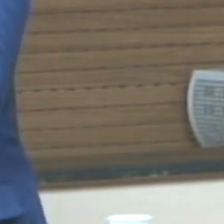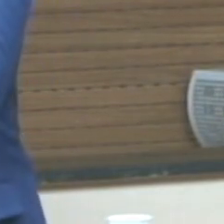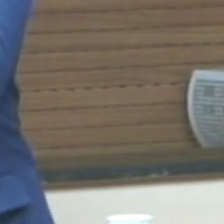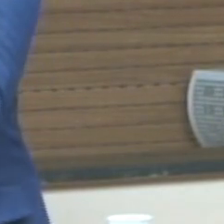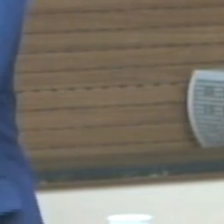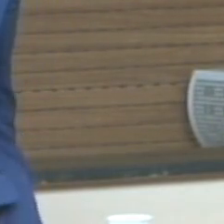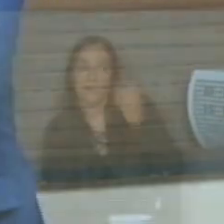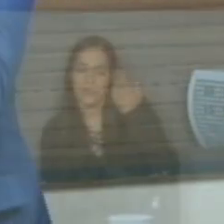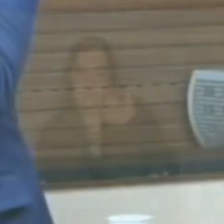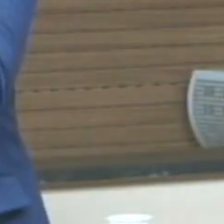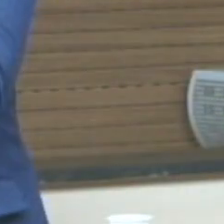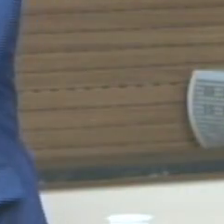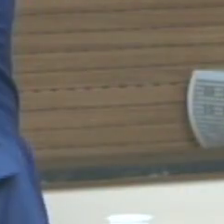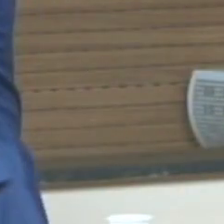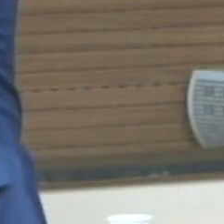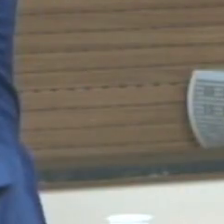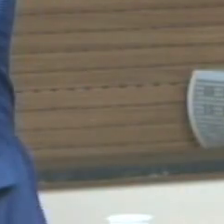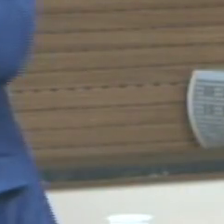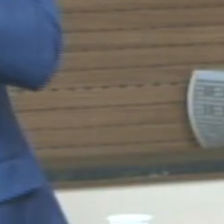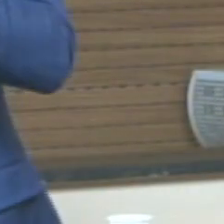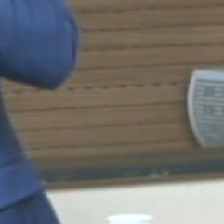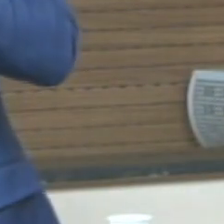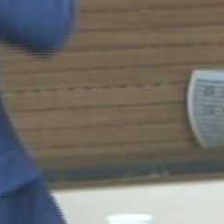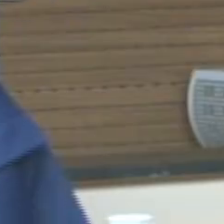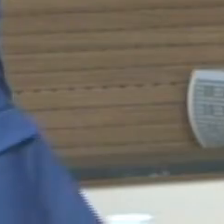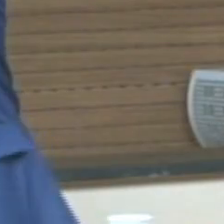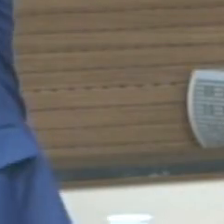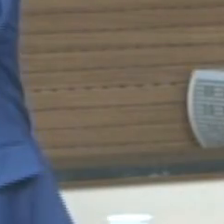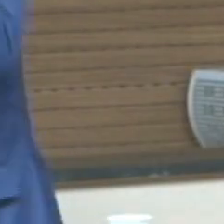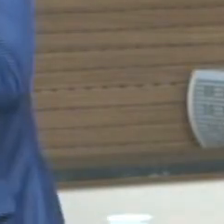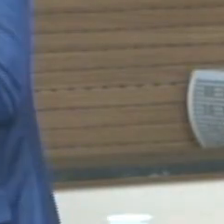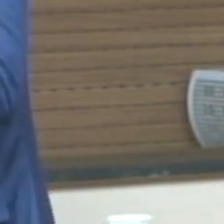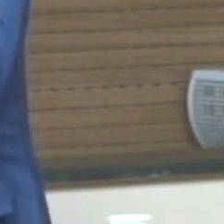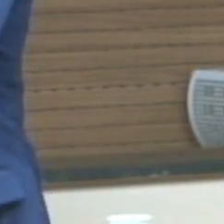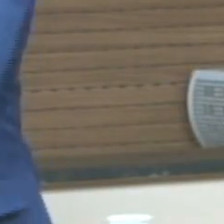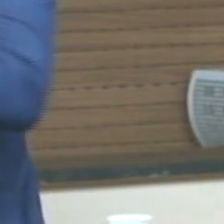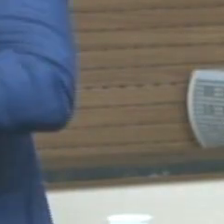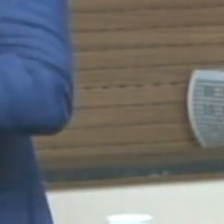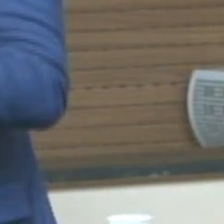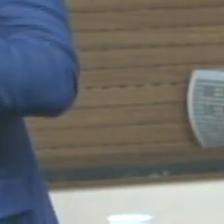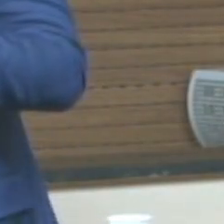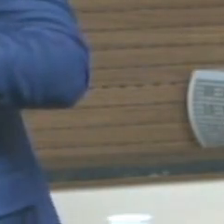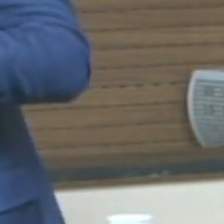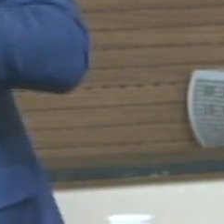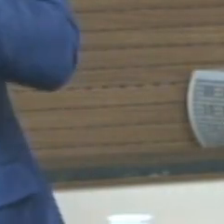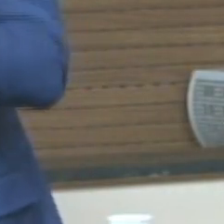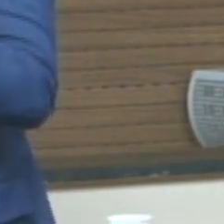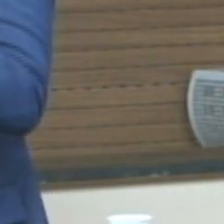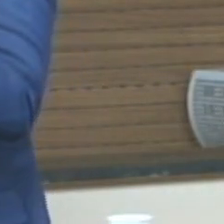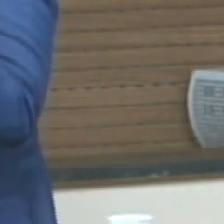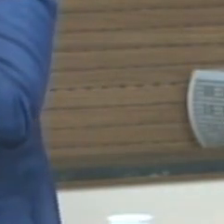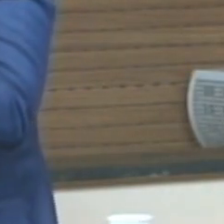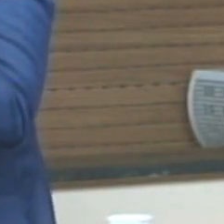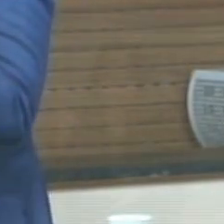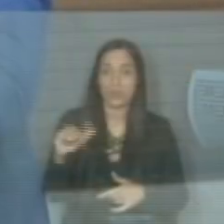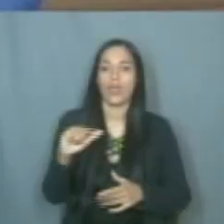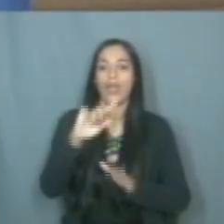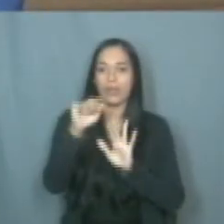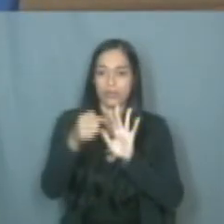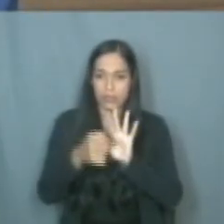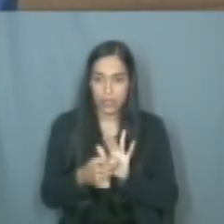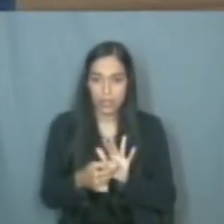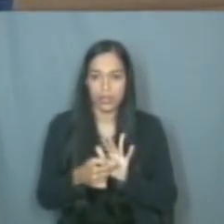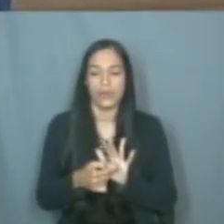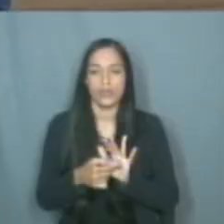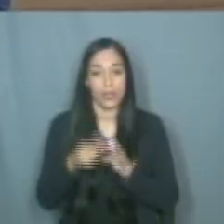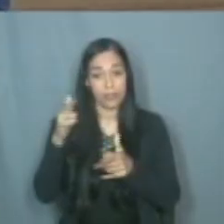que não sabiam qual velocidade seguir. É 40, é 60, tem radar, não tem radar, como o vereador que falou. Ou seja, para resolver